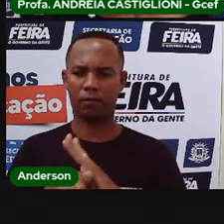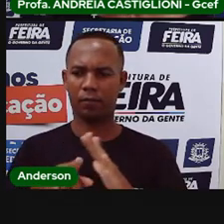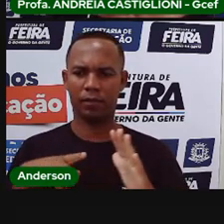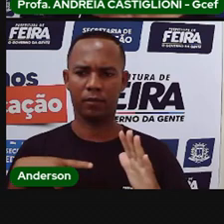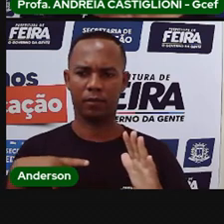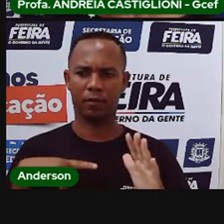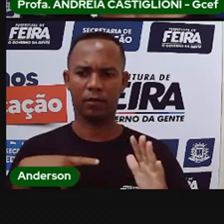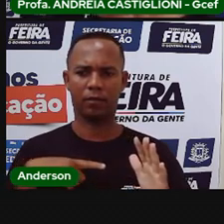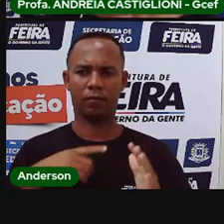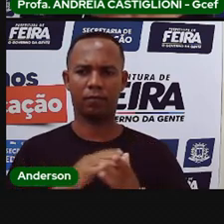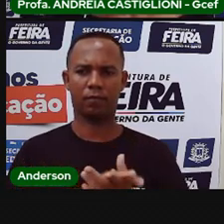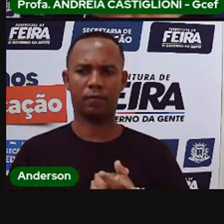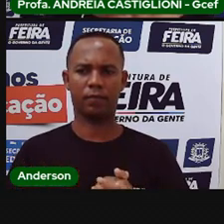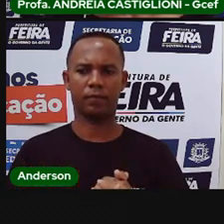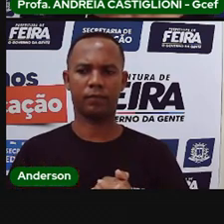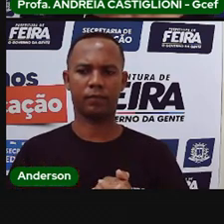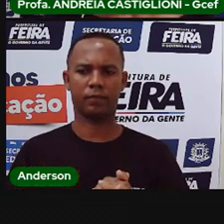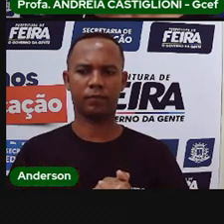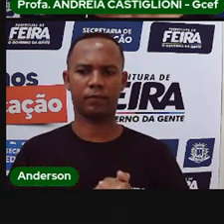lá.